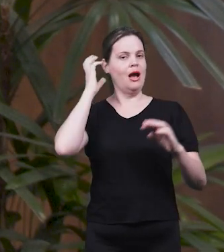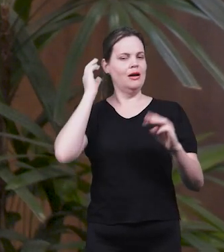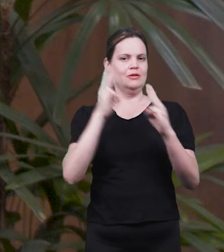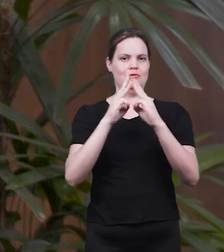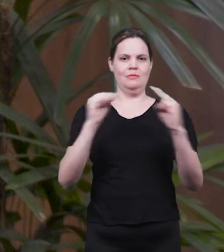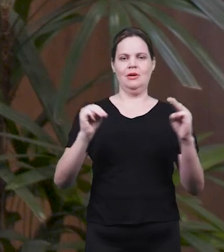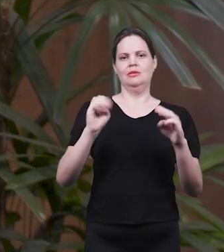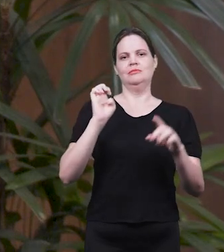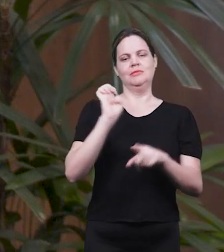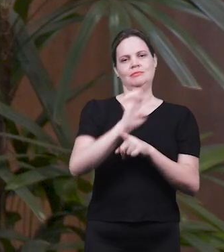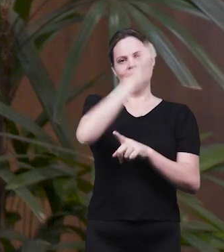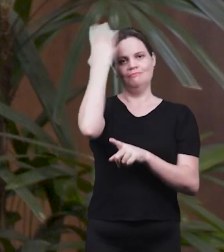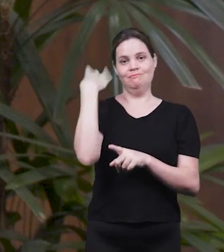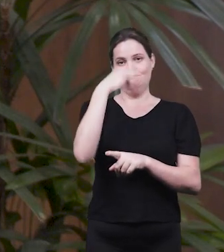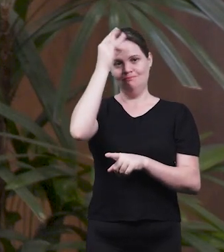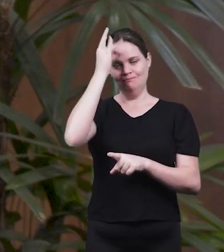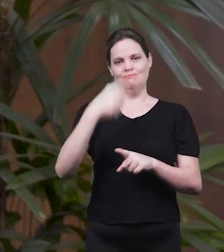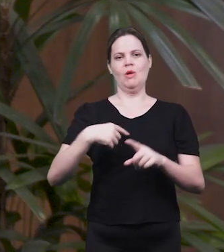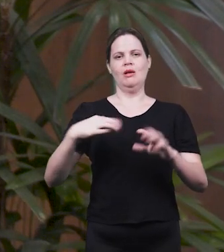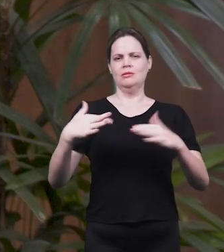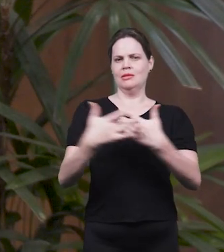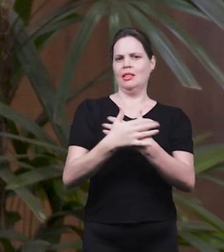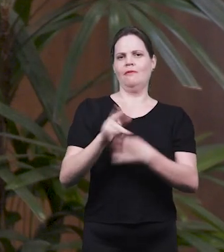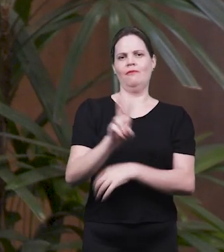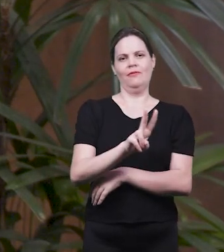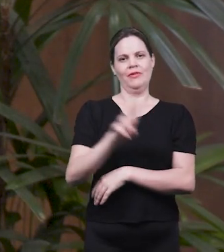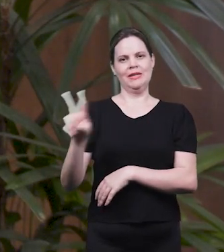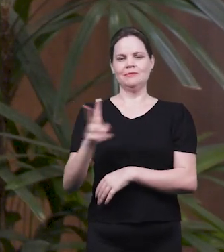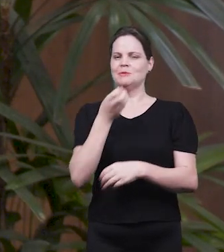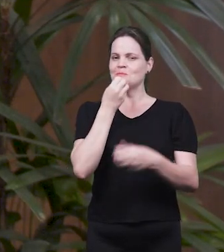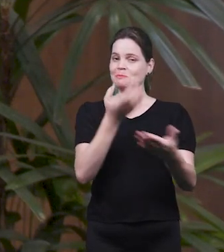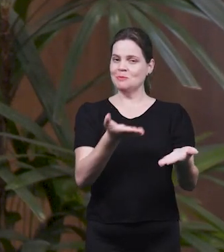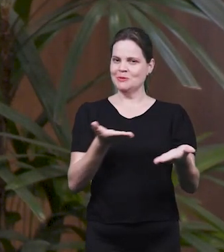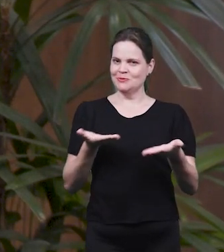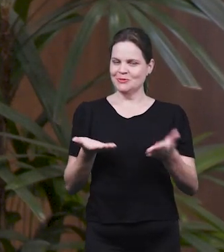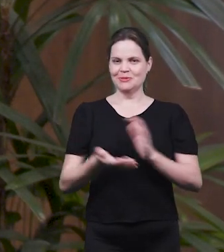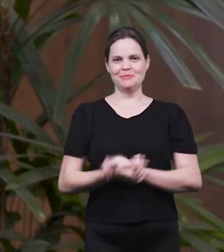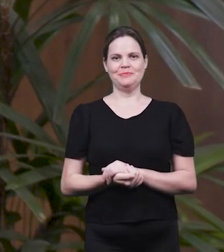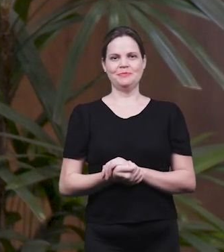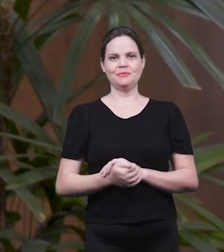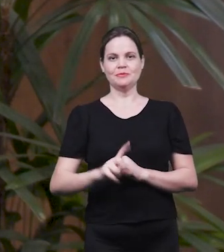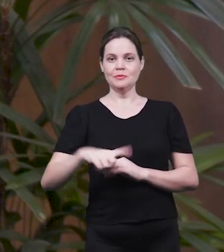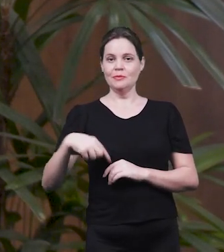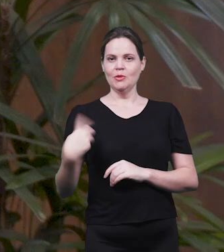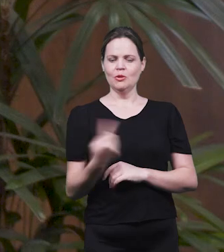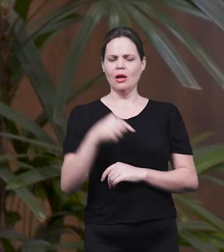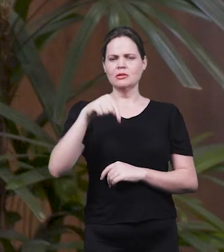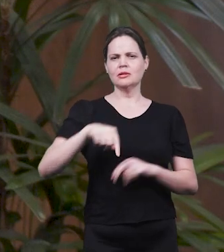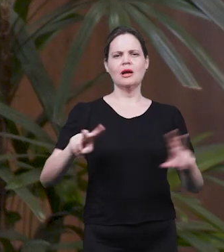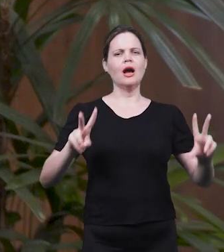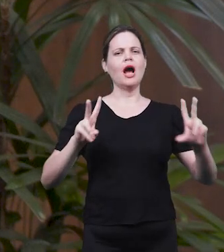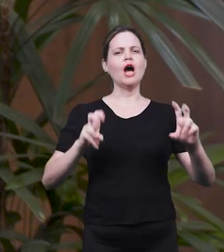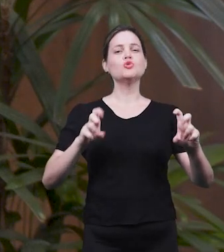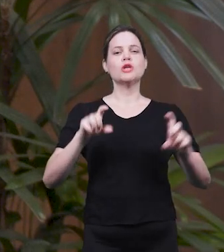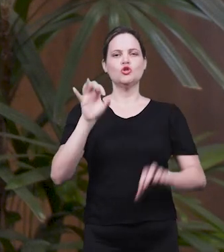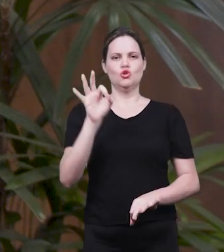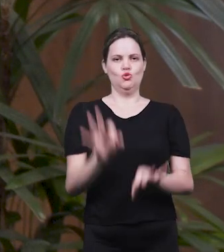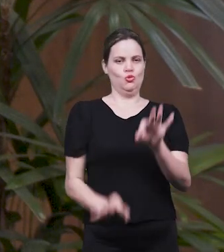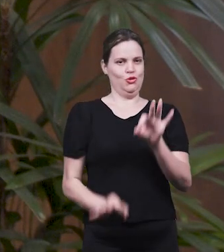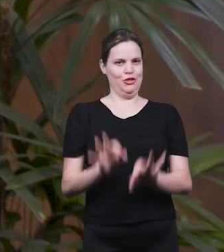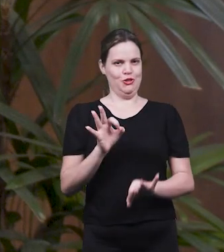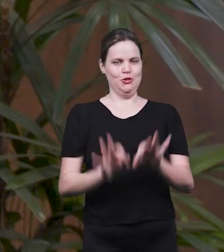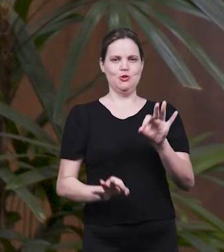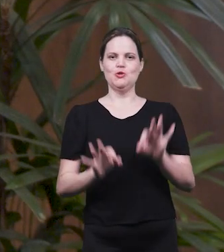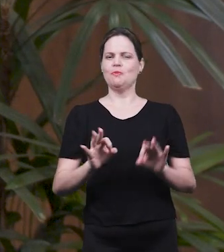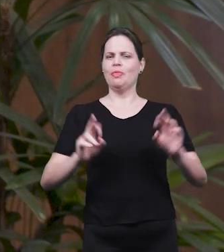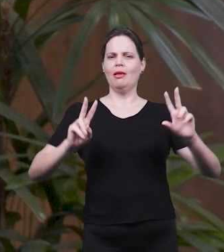Santo. Seja bem-vindo, é um prazer ter a sua audiência. Nosso programa ele traz uma abordagem jurídica acerca de temas presentes